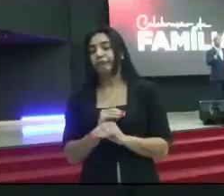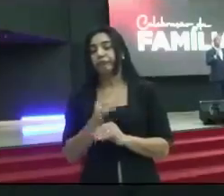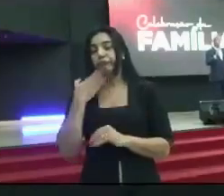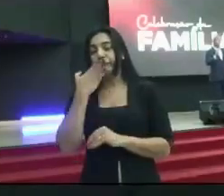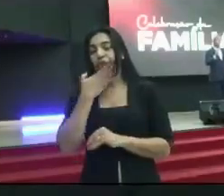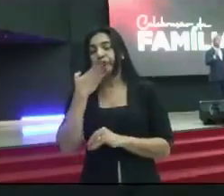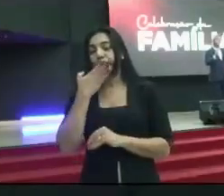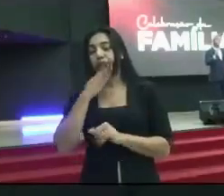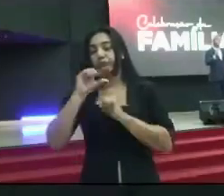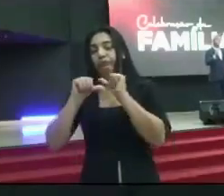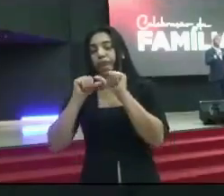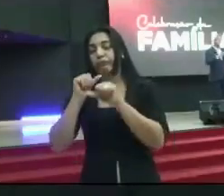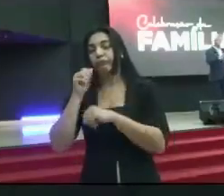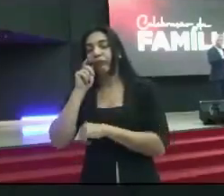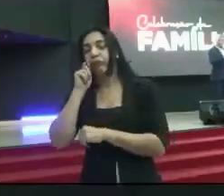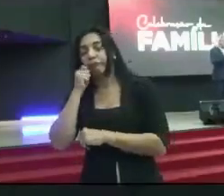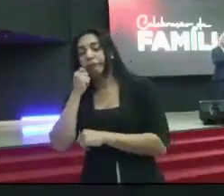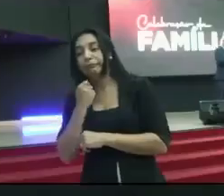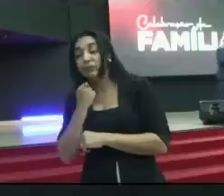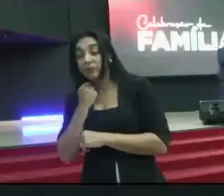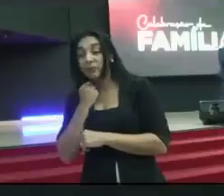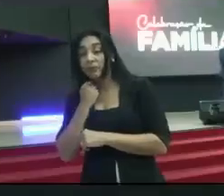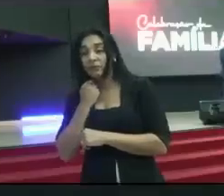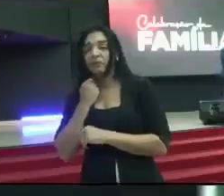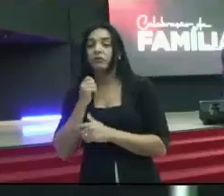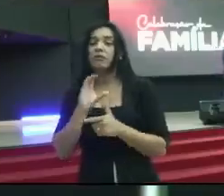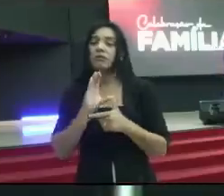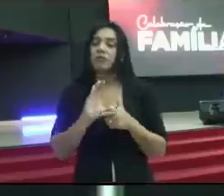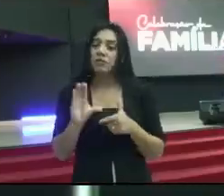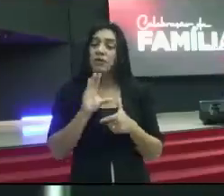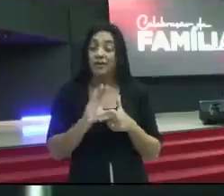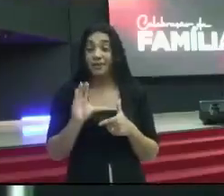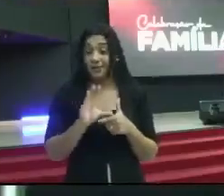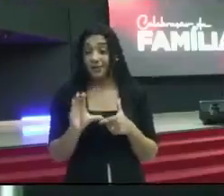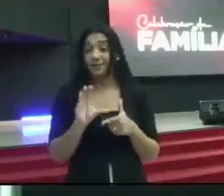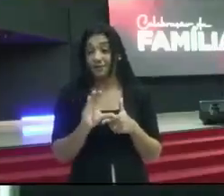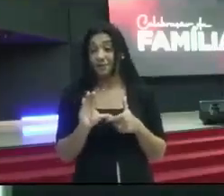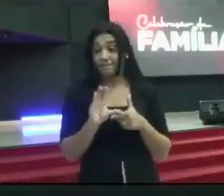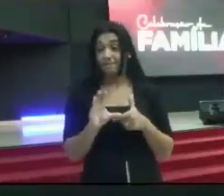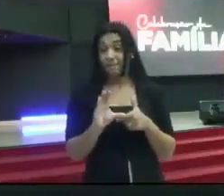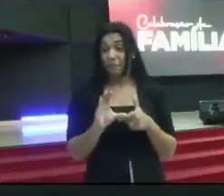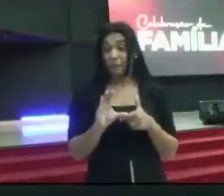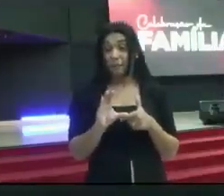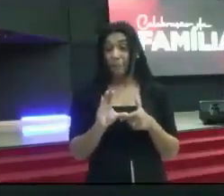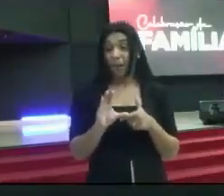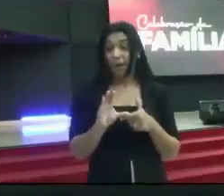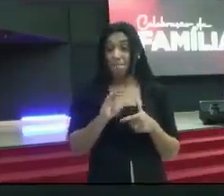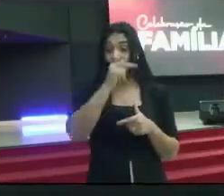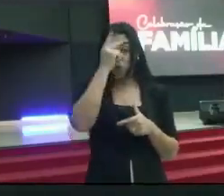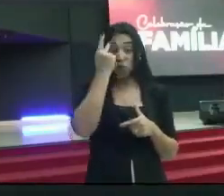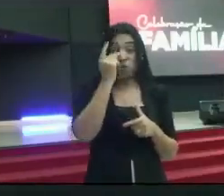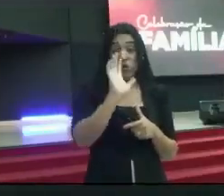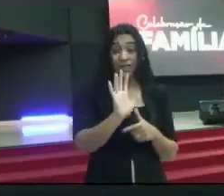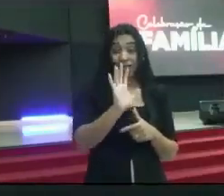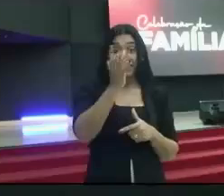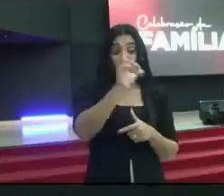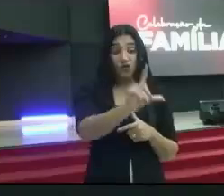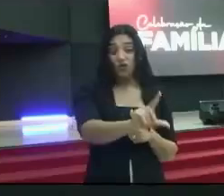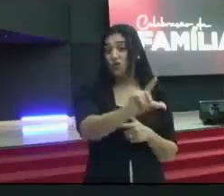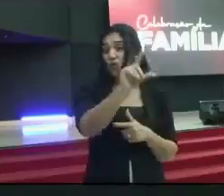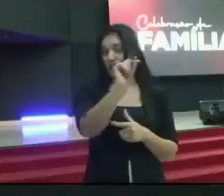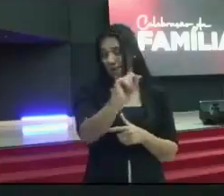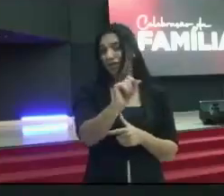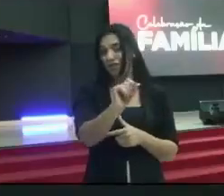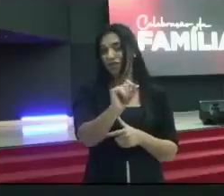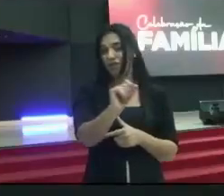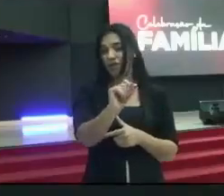amargo. Porque na crise, alguém tomou uma decisão que feriu o seu coração.